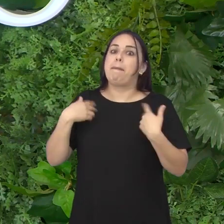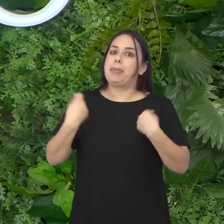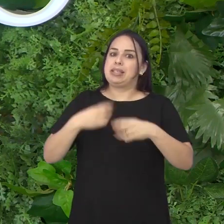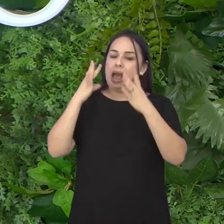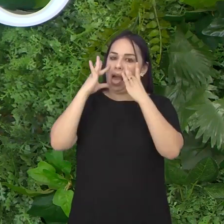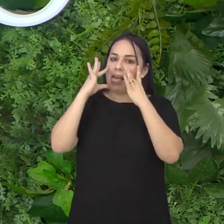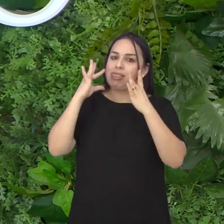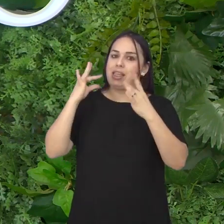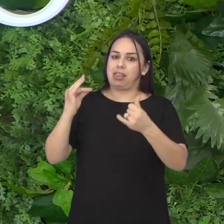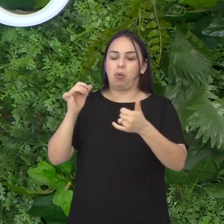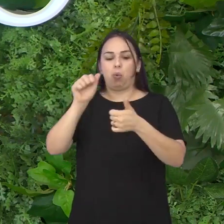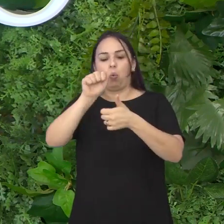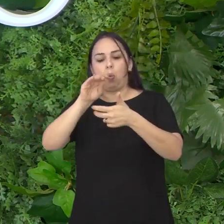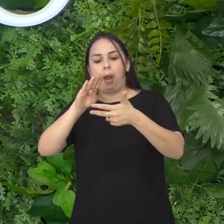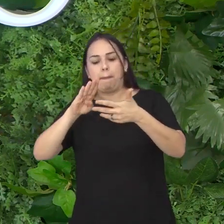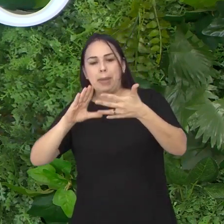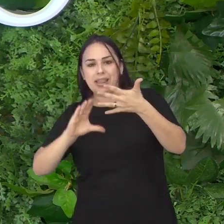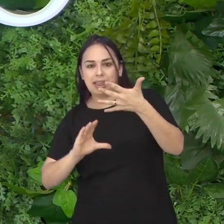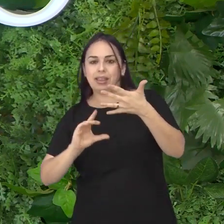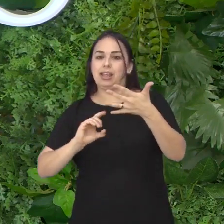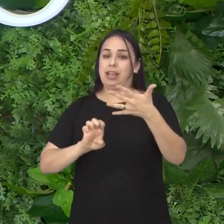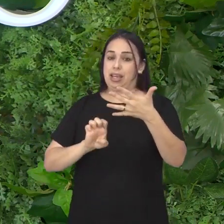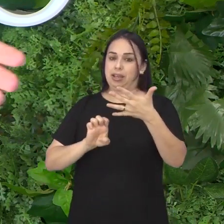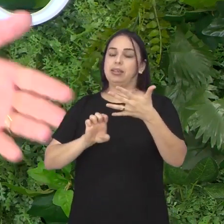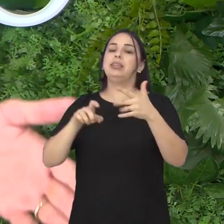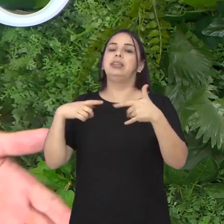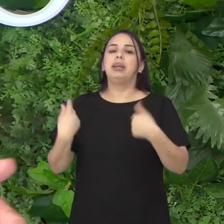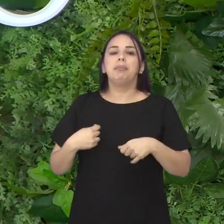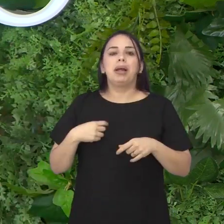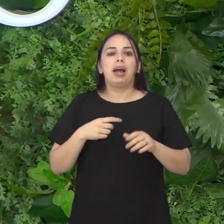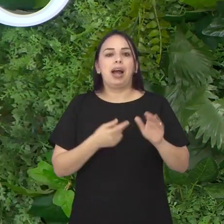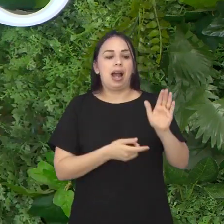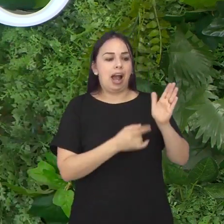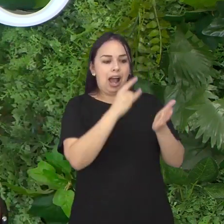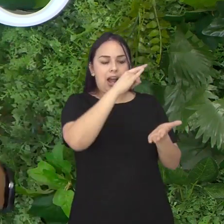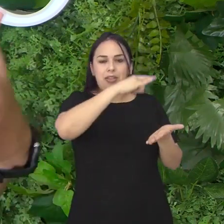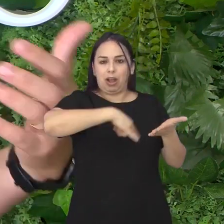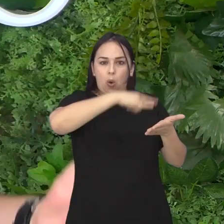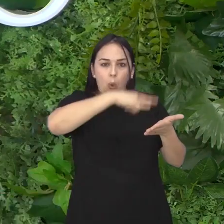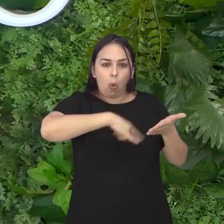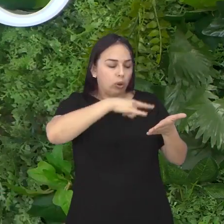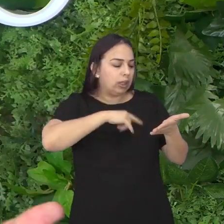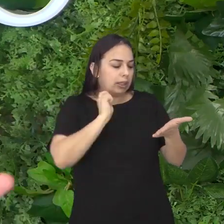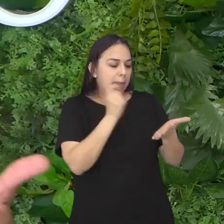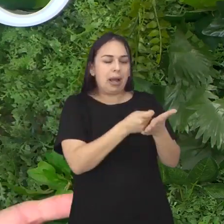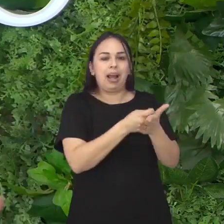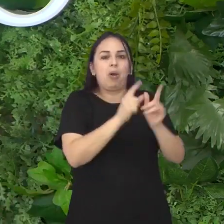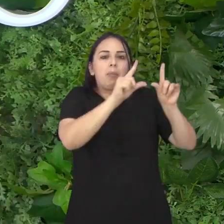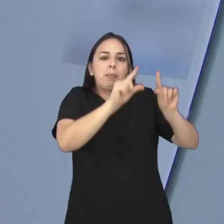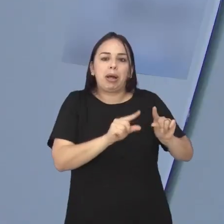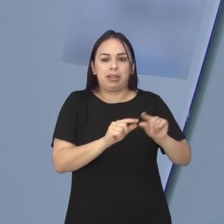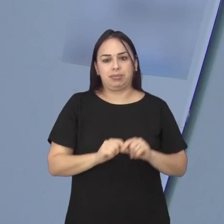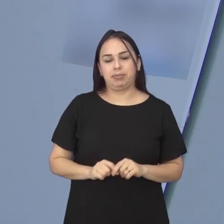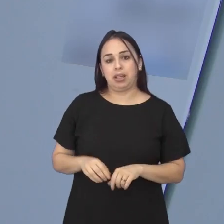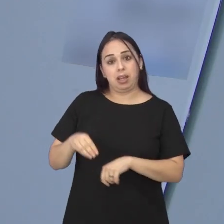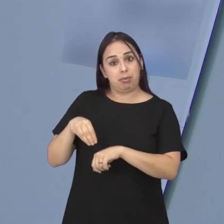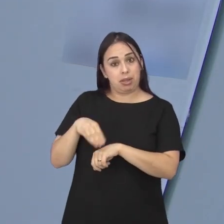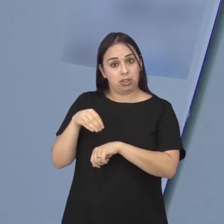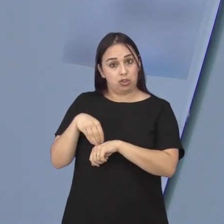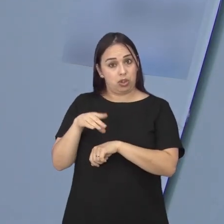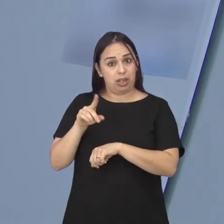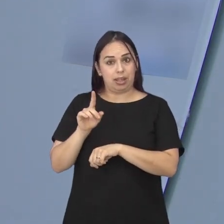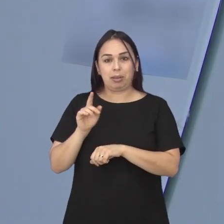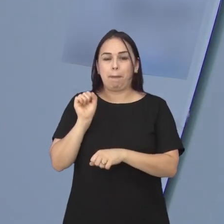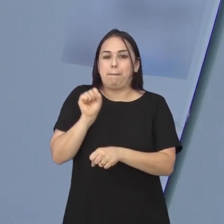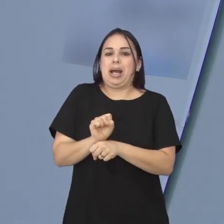ficar atento a essa classificação do Procel, como você bem colocou, para que a conta de energia ela tenha um valor aí mais econômico. E as dicas